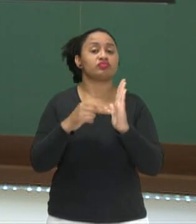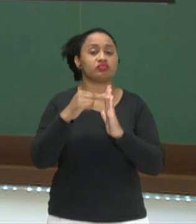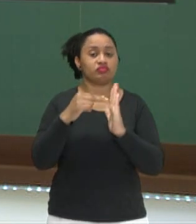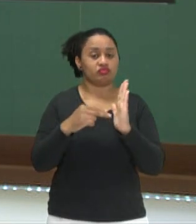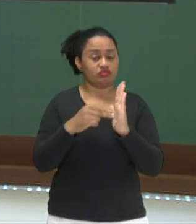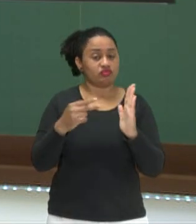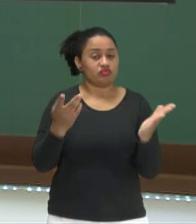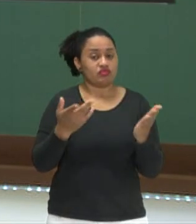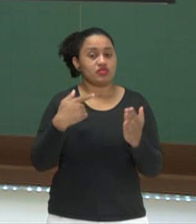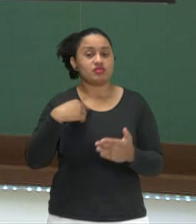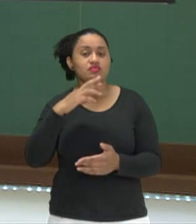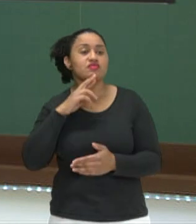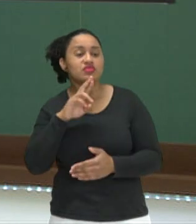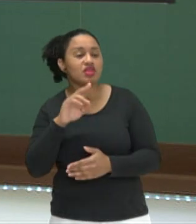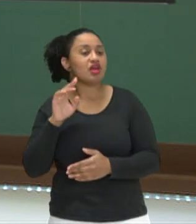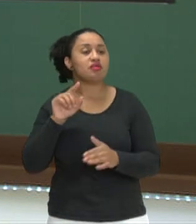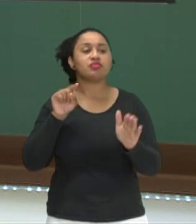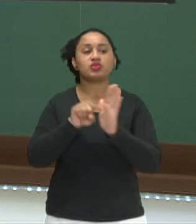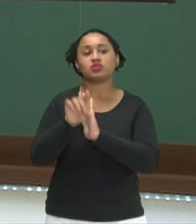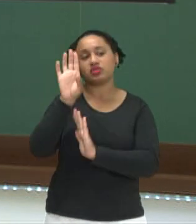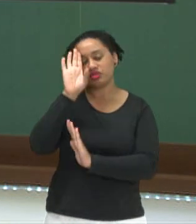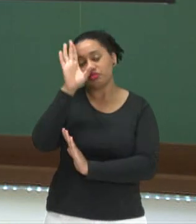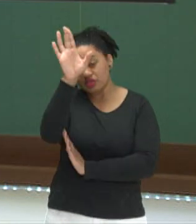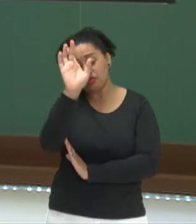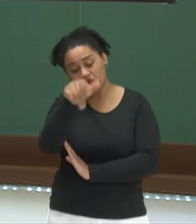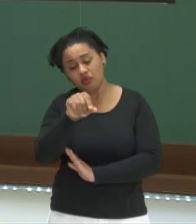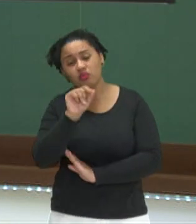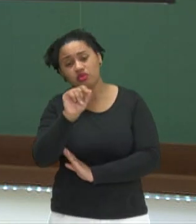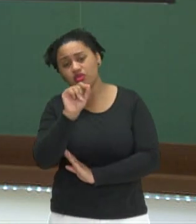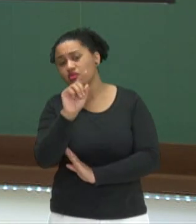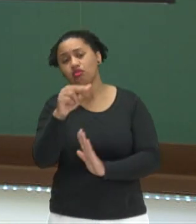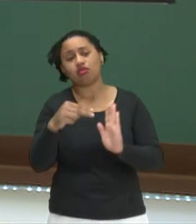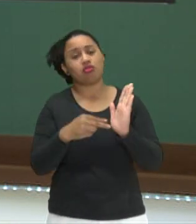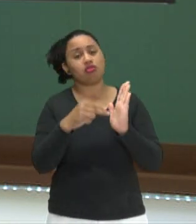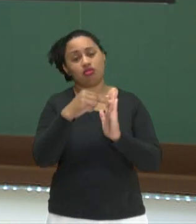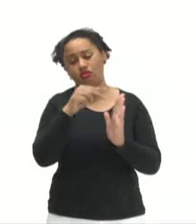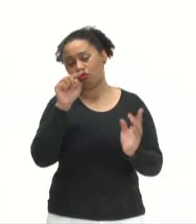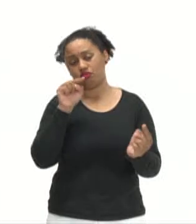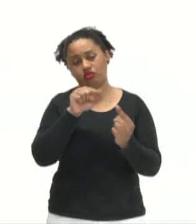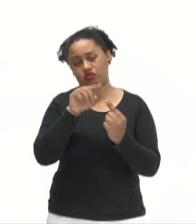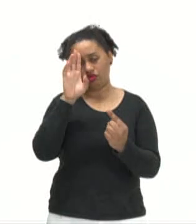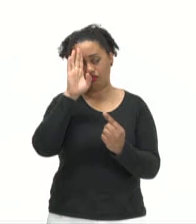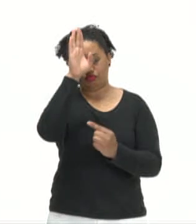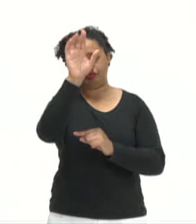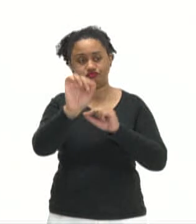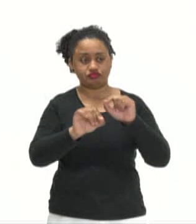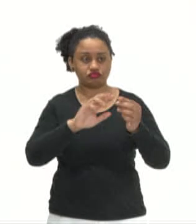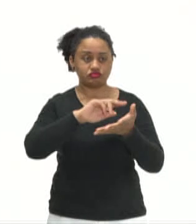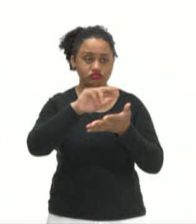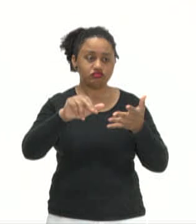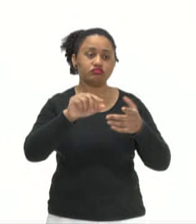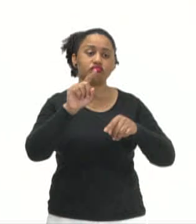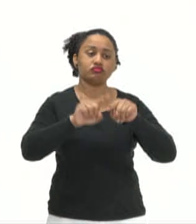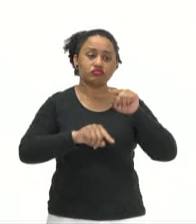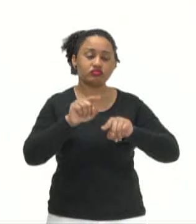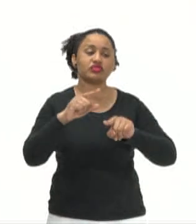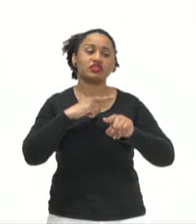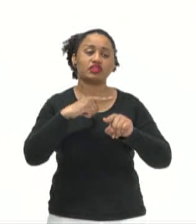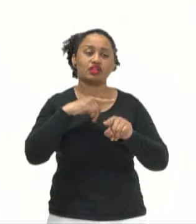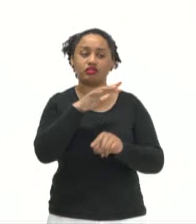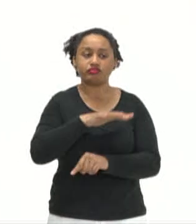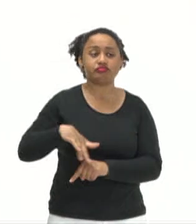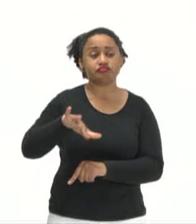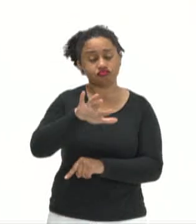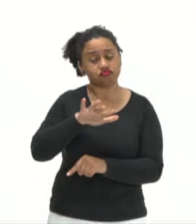vamos responder a pergunta principal, que é o prisma, o nosso objetivo principal. São vários objetos do espaço